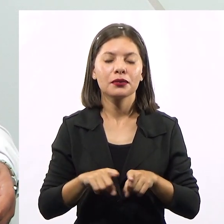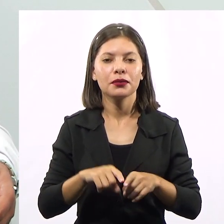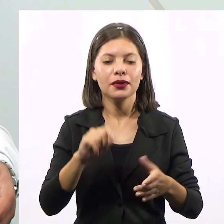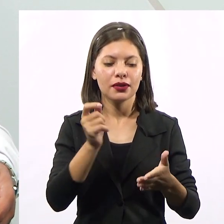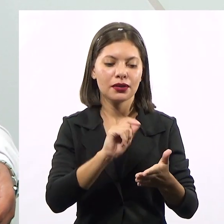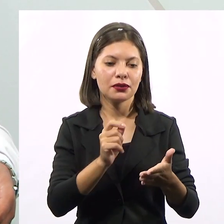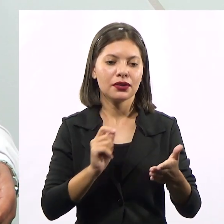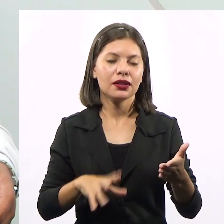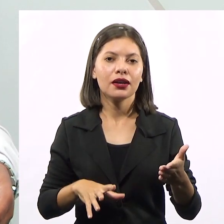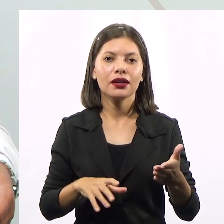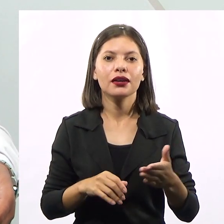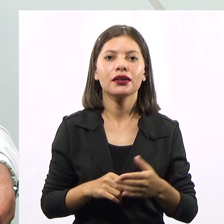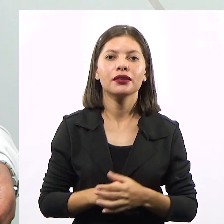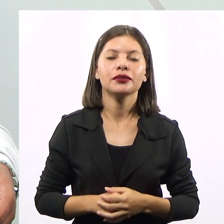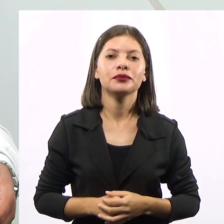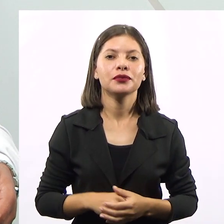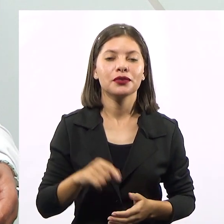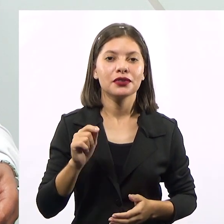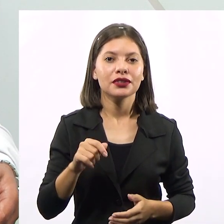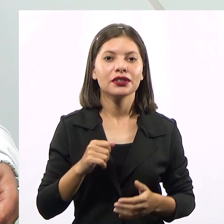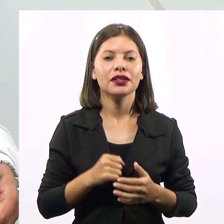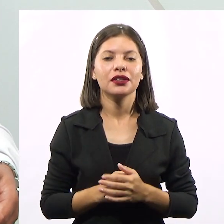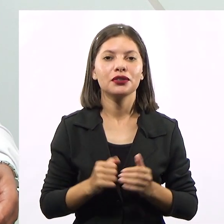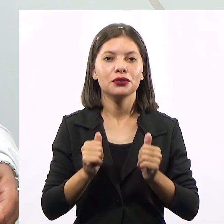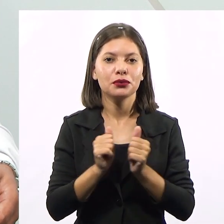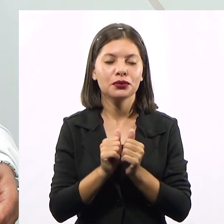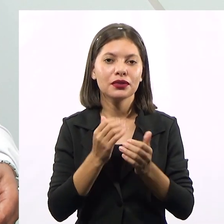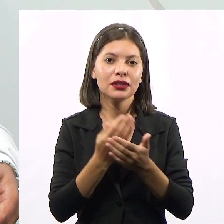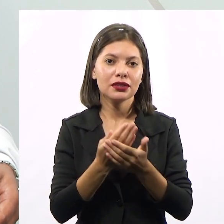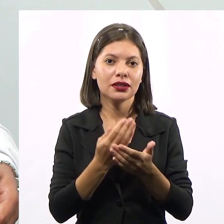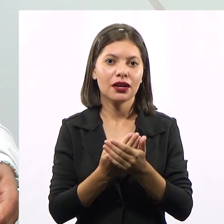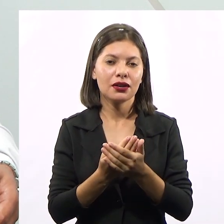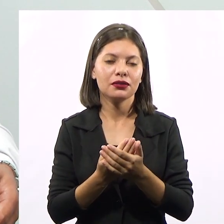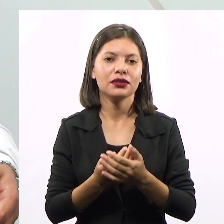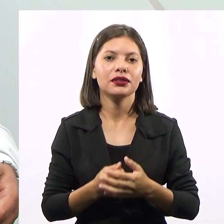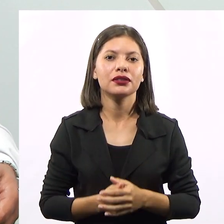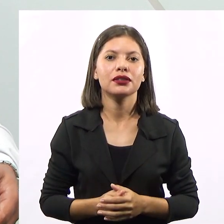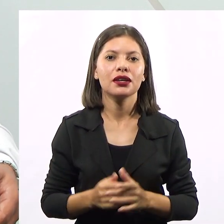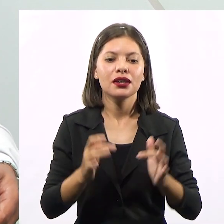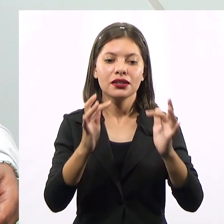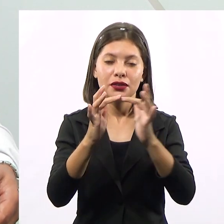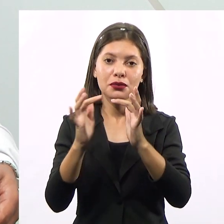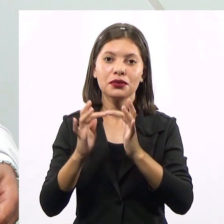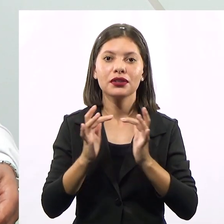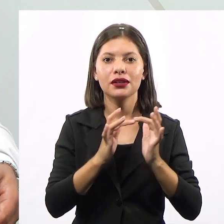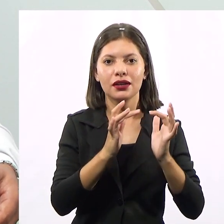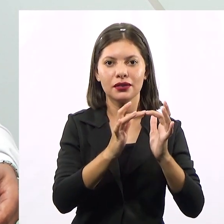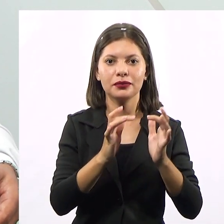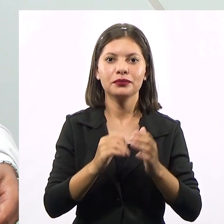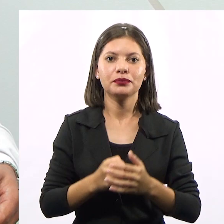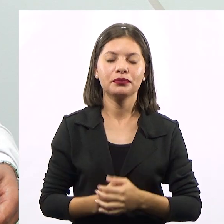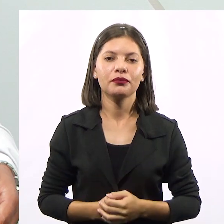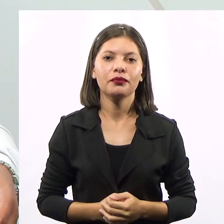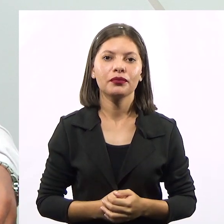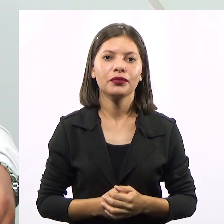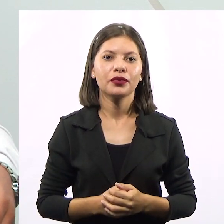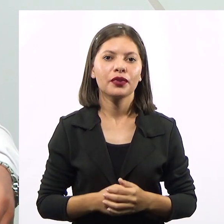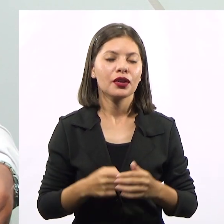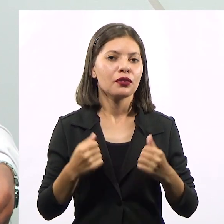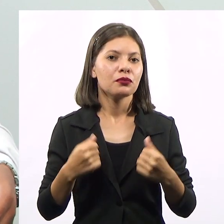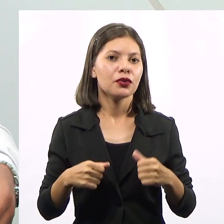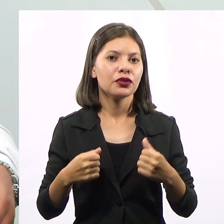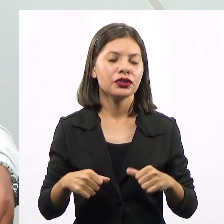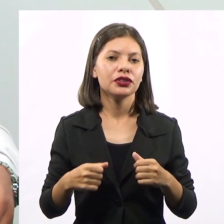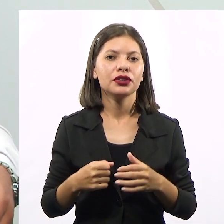momentos, fazerem anotações, participarem, né? E eu peço para vocês, participem das aulas, dos encontros, né? Que são momentos que a gente